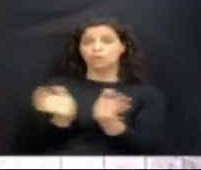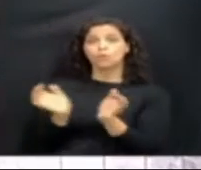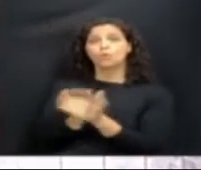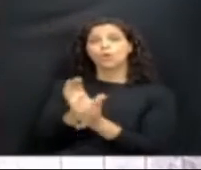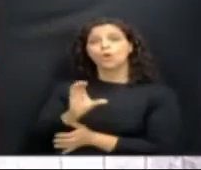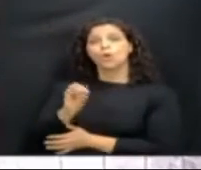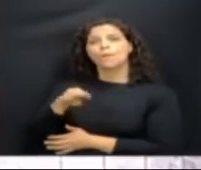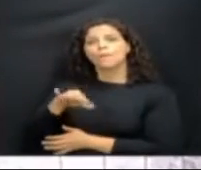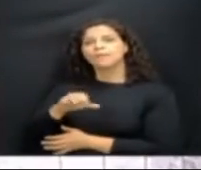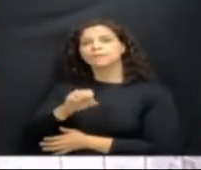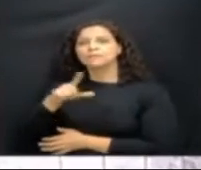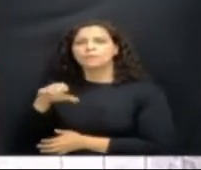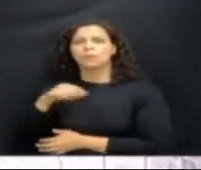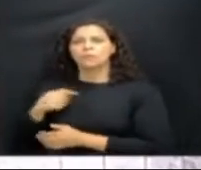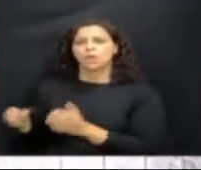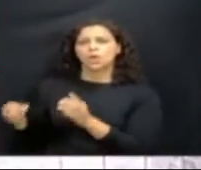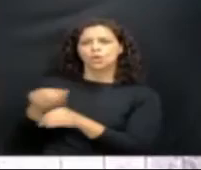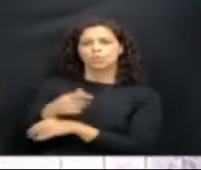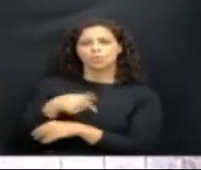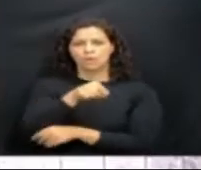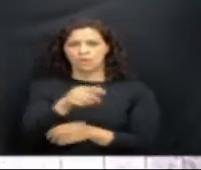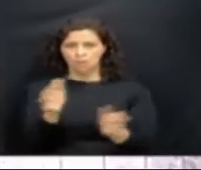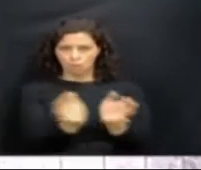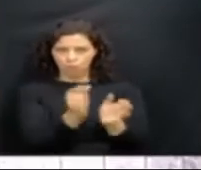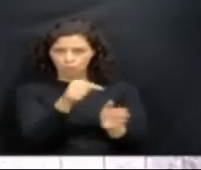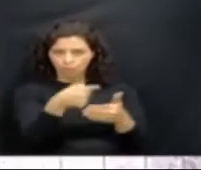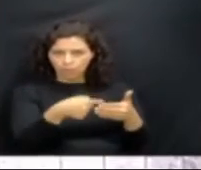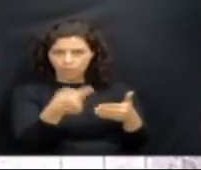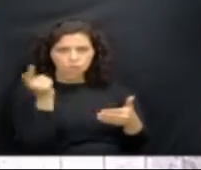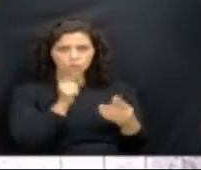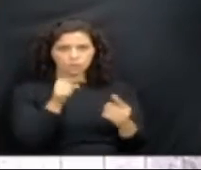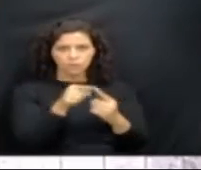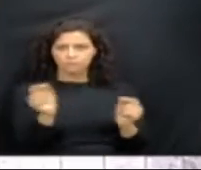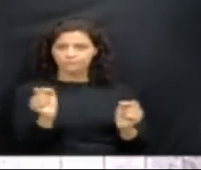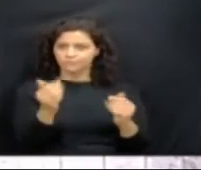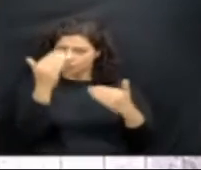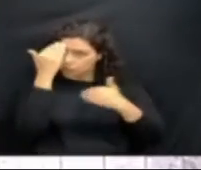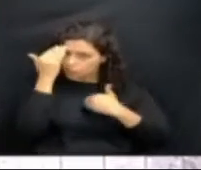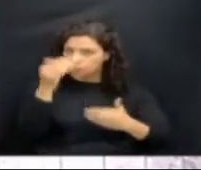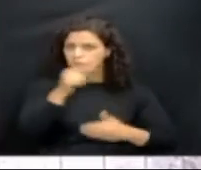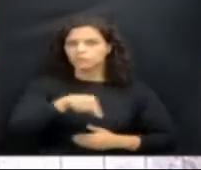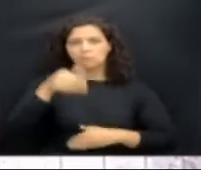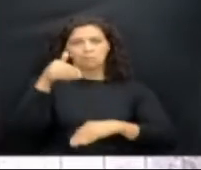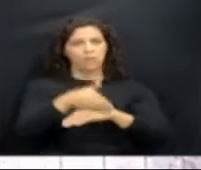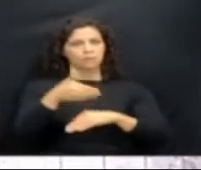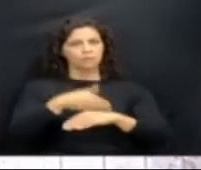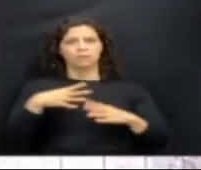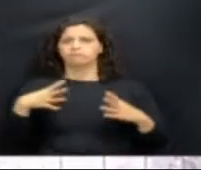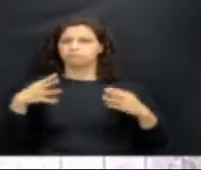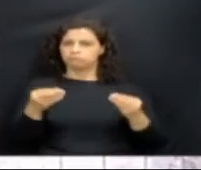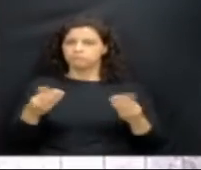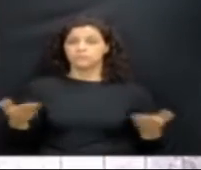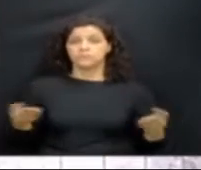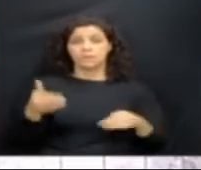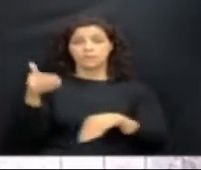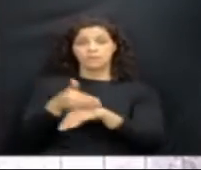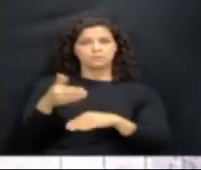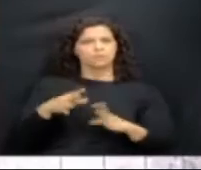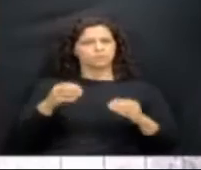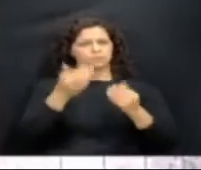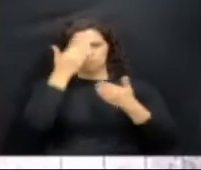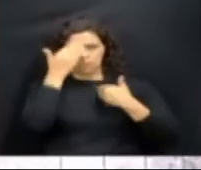comissão. Talvez a frente não alcançou todo o seu objetivo. Eu agradeço a presença de todos e a participação de